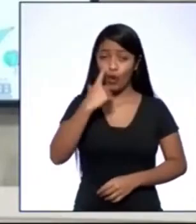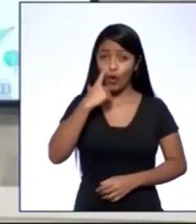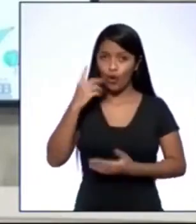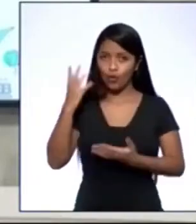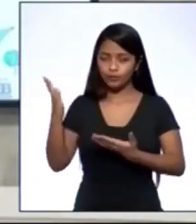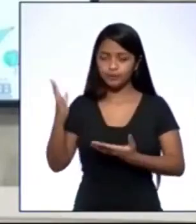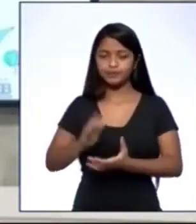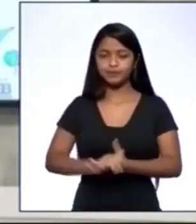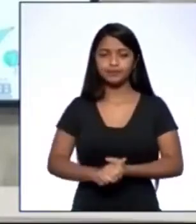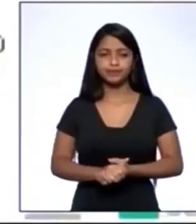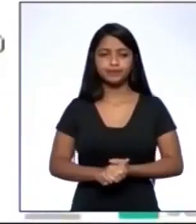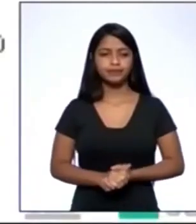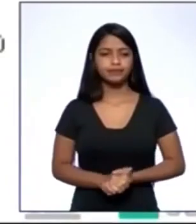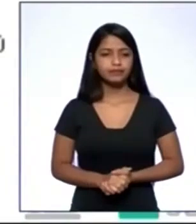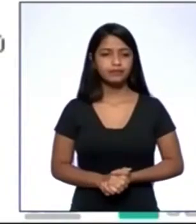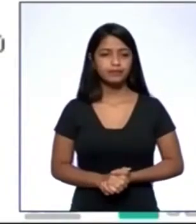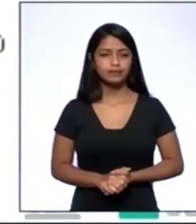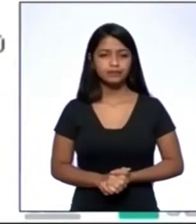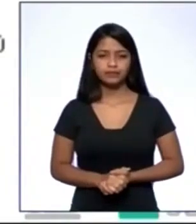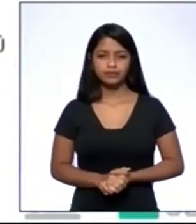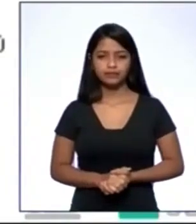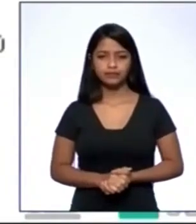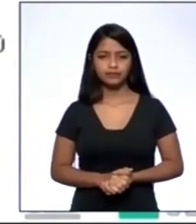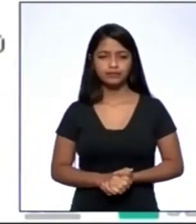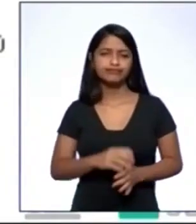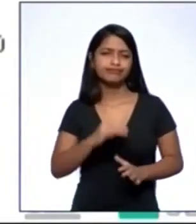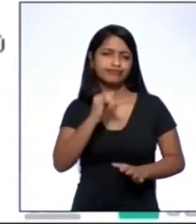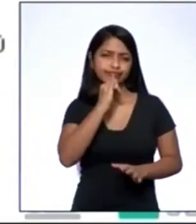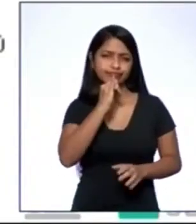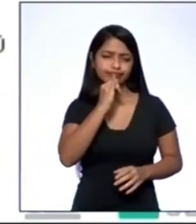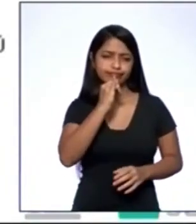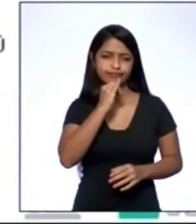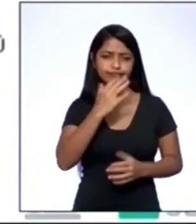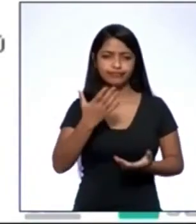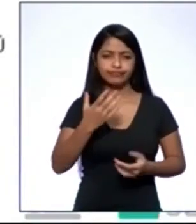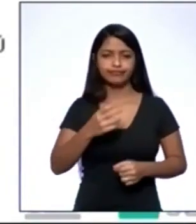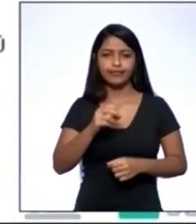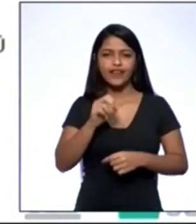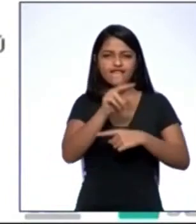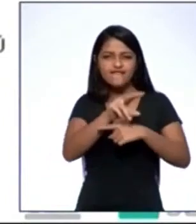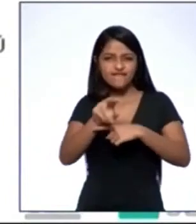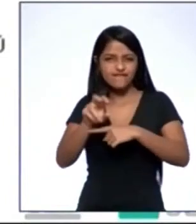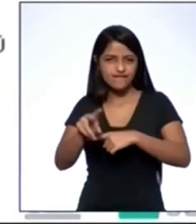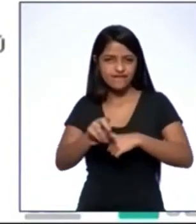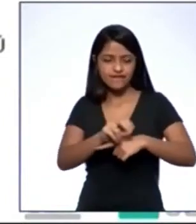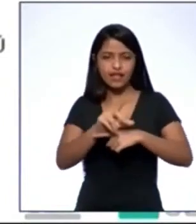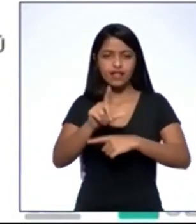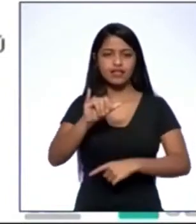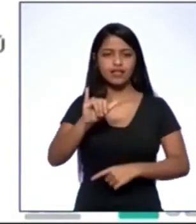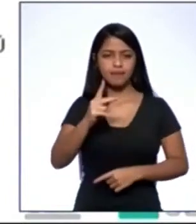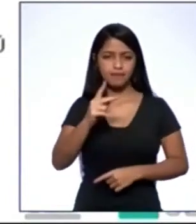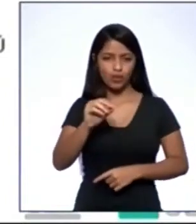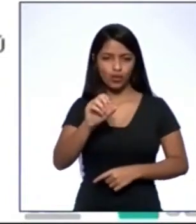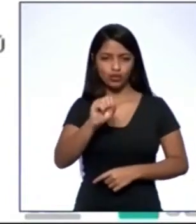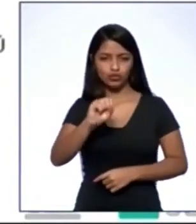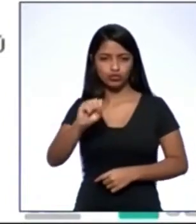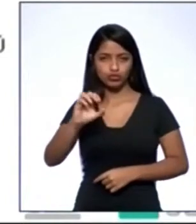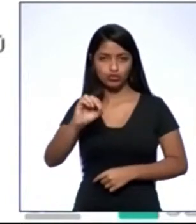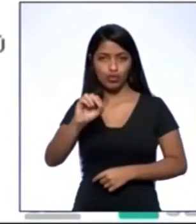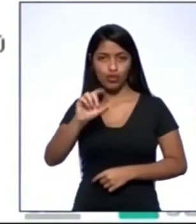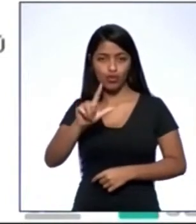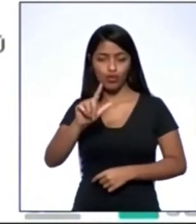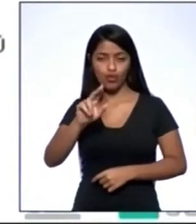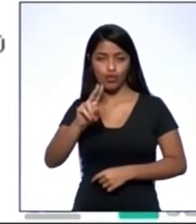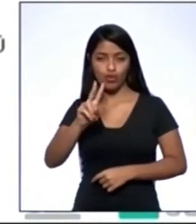questão. Ela fala assim, ó. Suponha que um pesticida lipossolúvel se acumula no organismo após